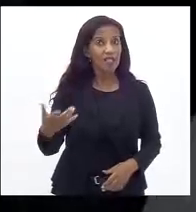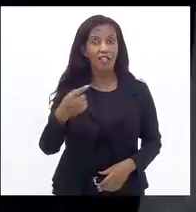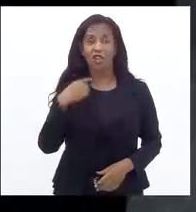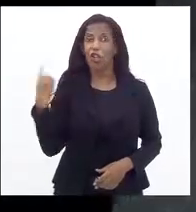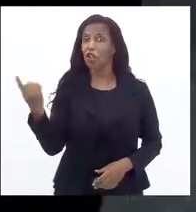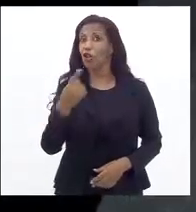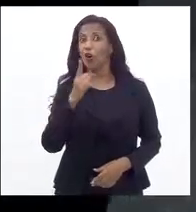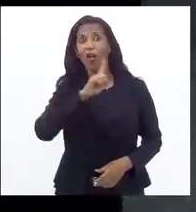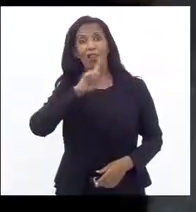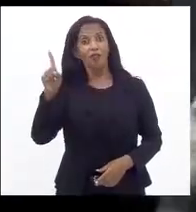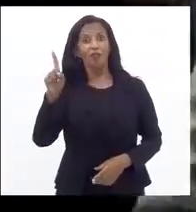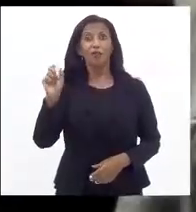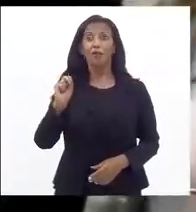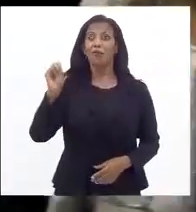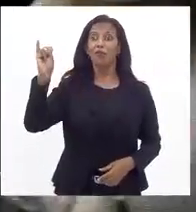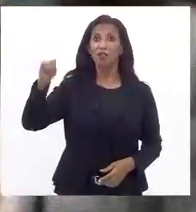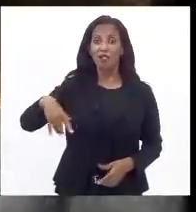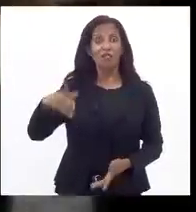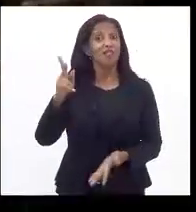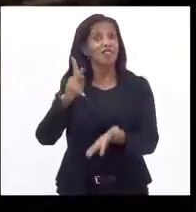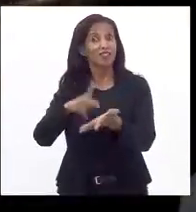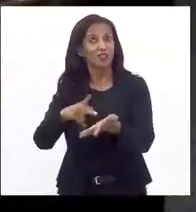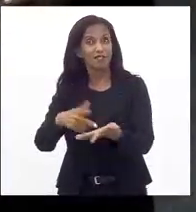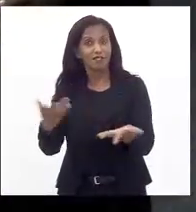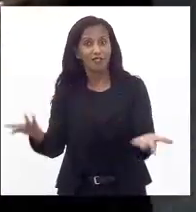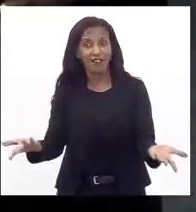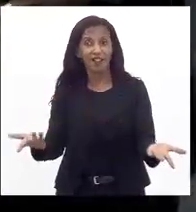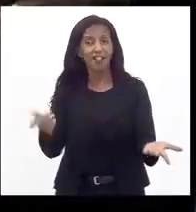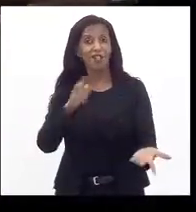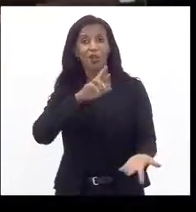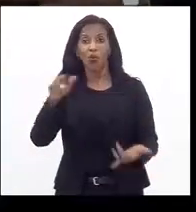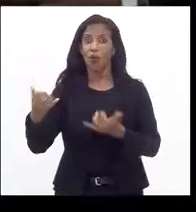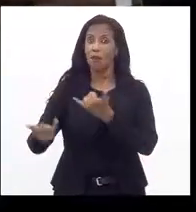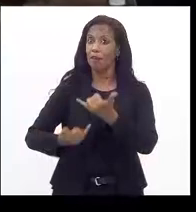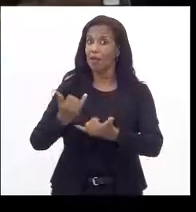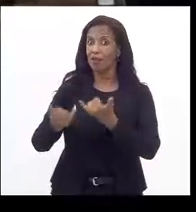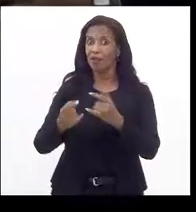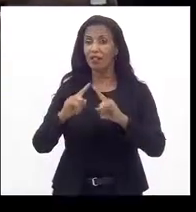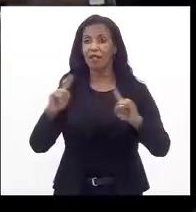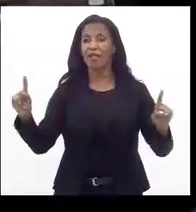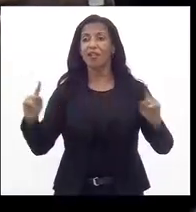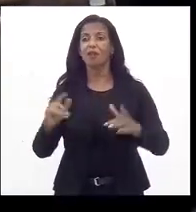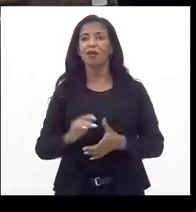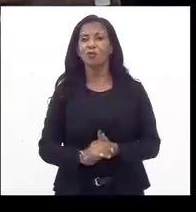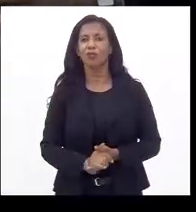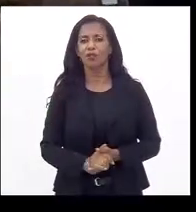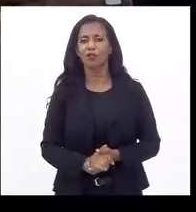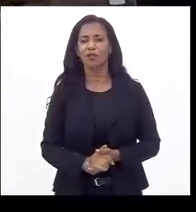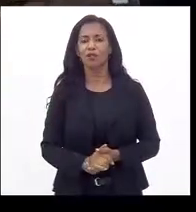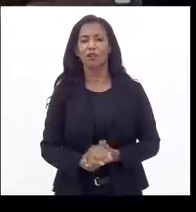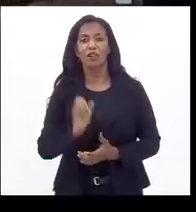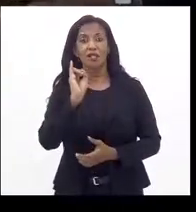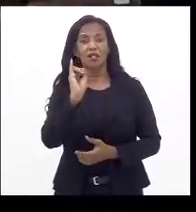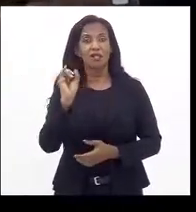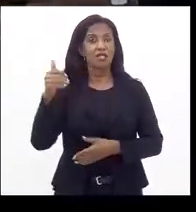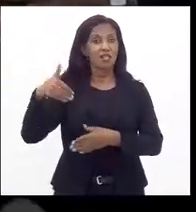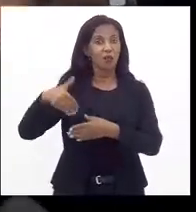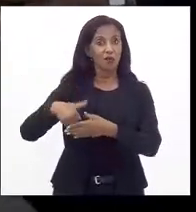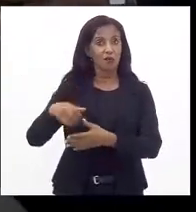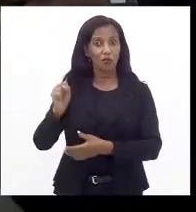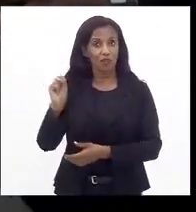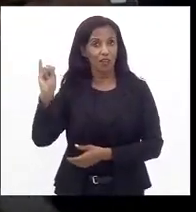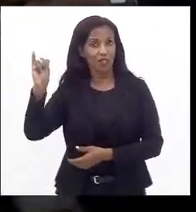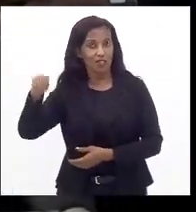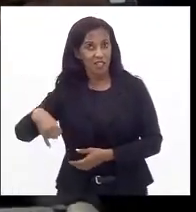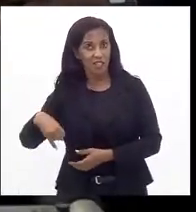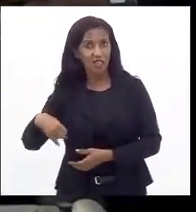vamos voltar assim e é de verdade hein não é brincadeira não é de verdade se eles não votarem Sim